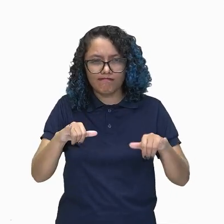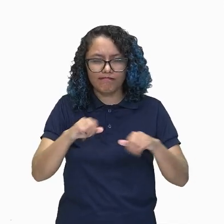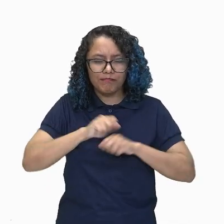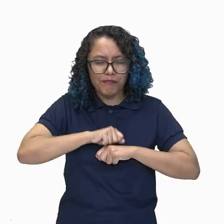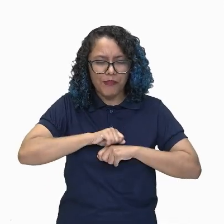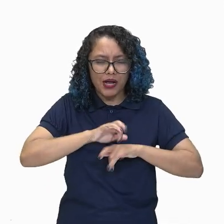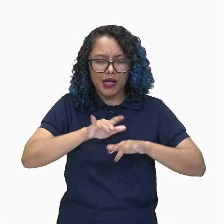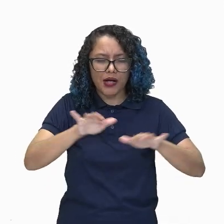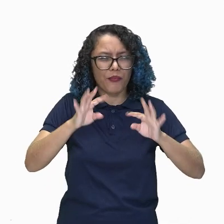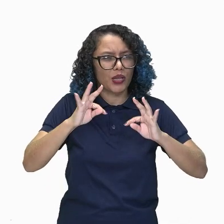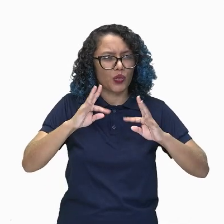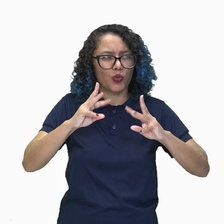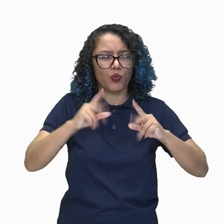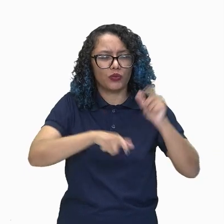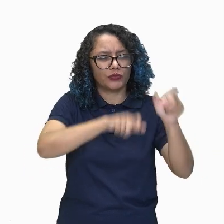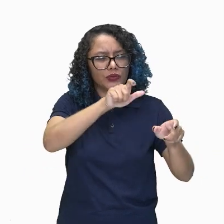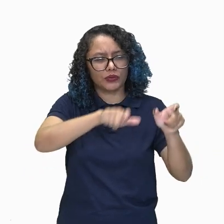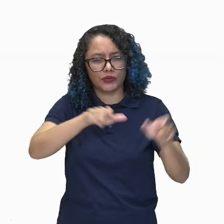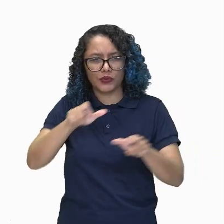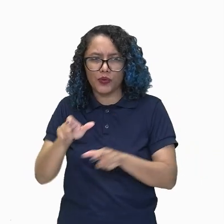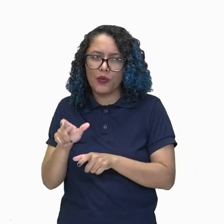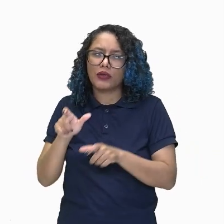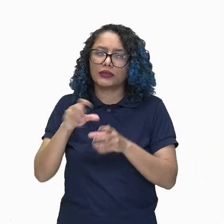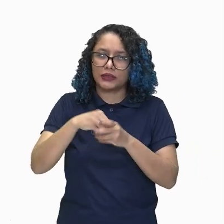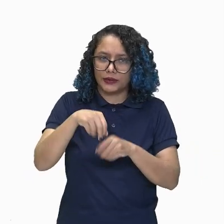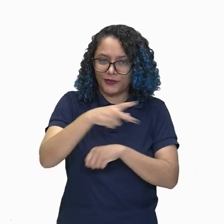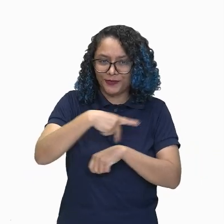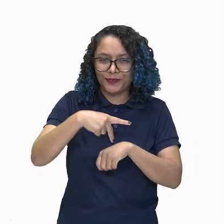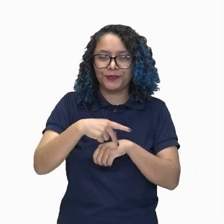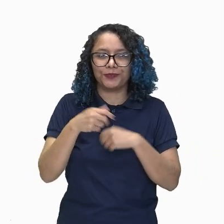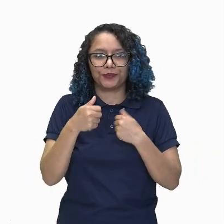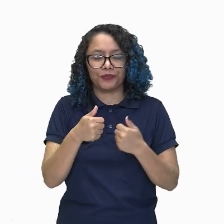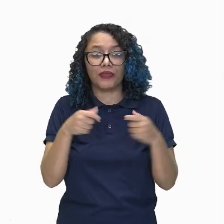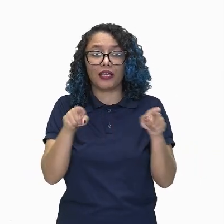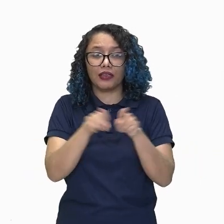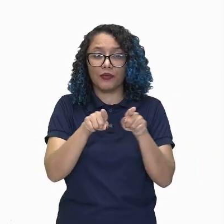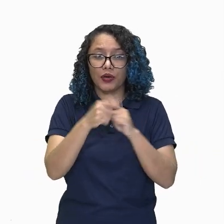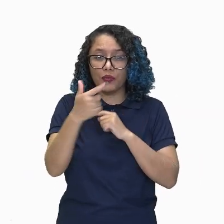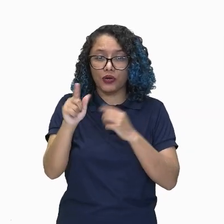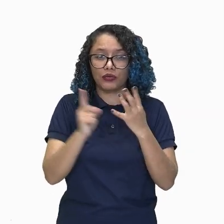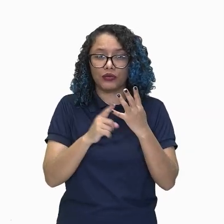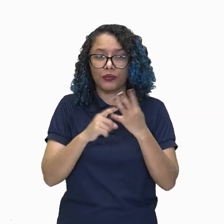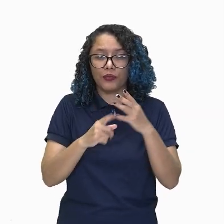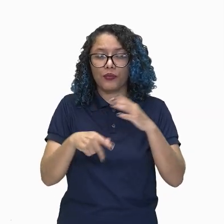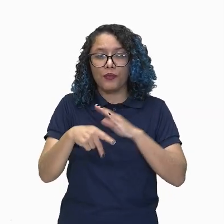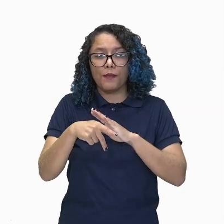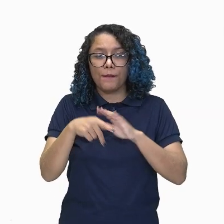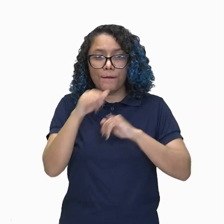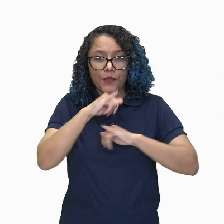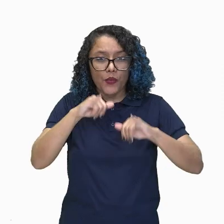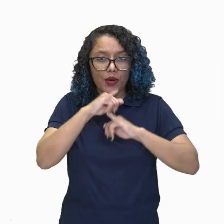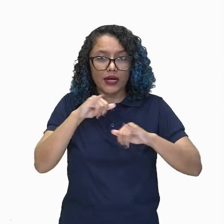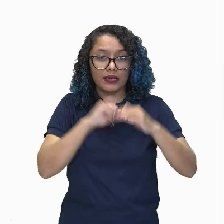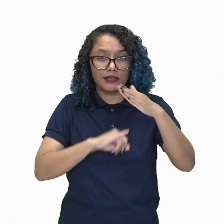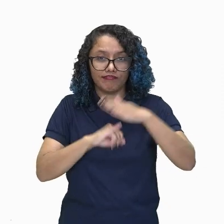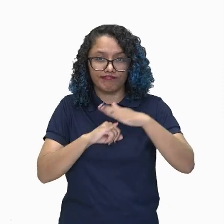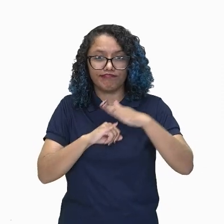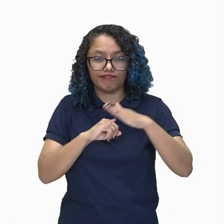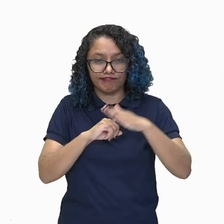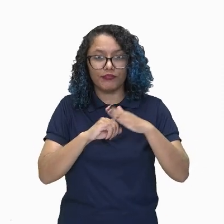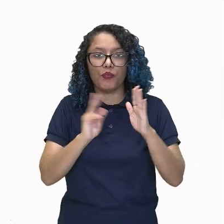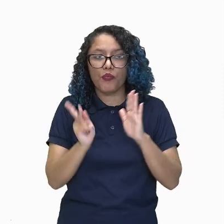a todas as pessoas de um país. A propaganda institucional tem a ver com as instituições